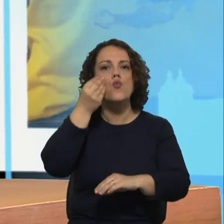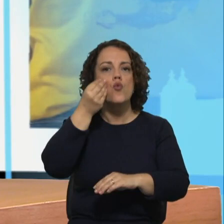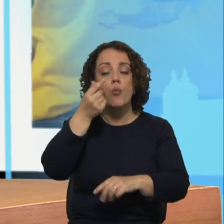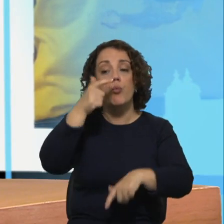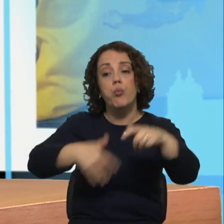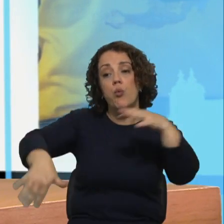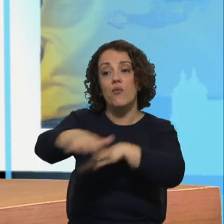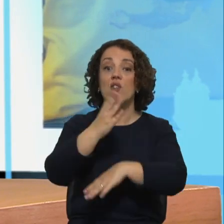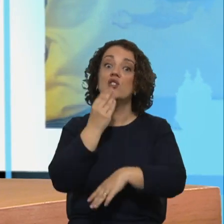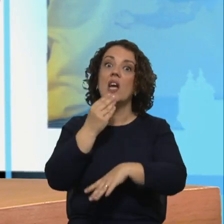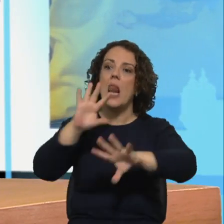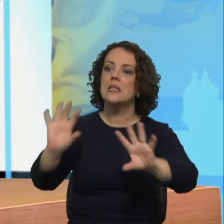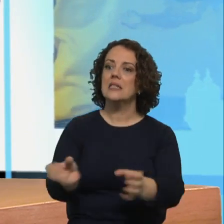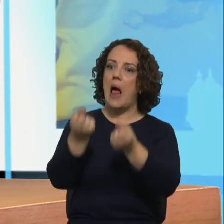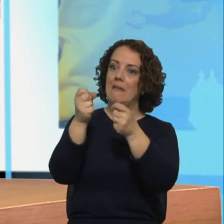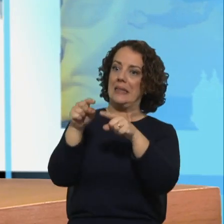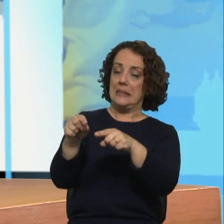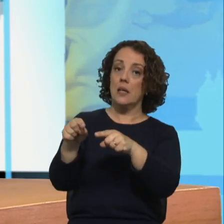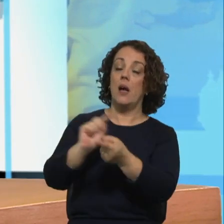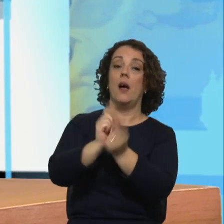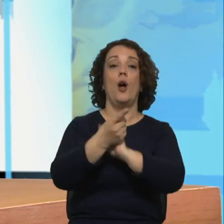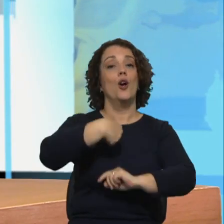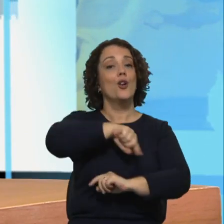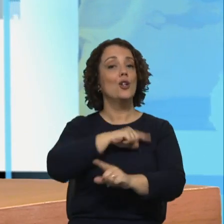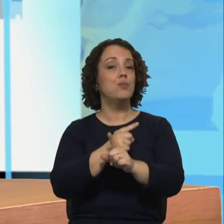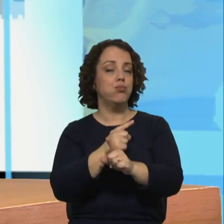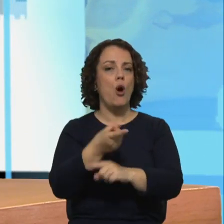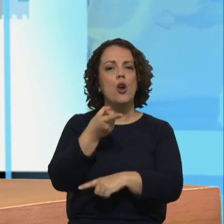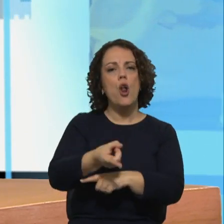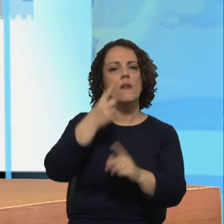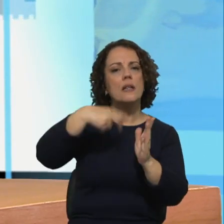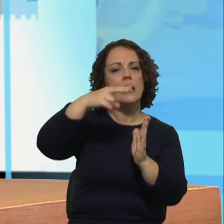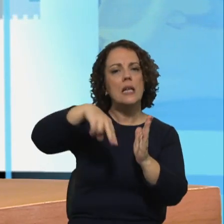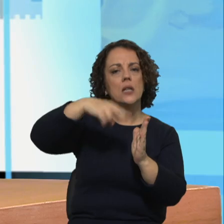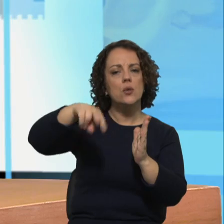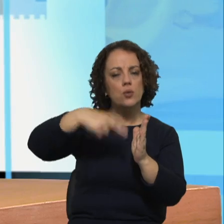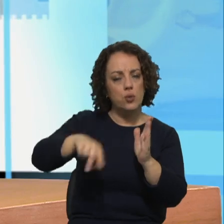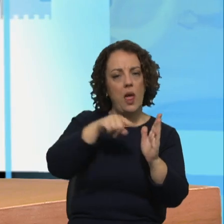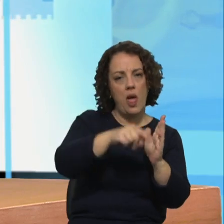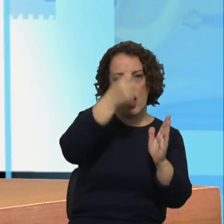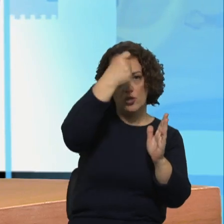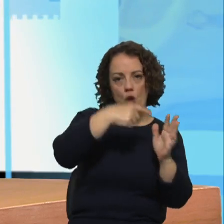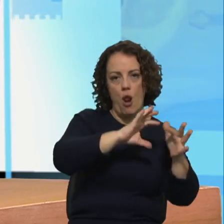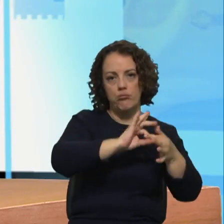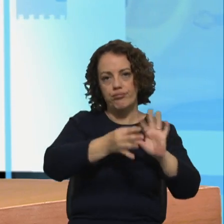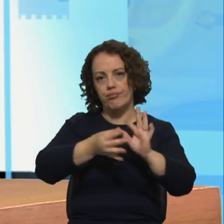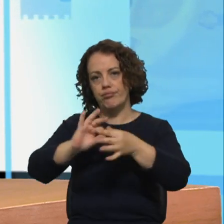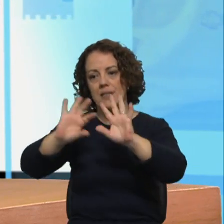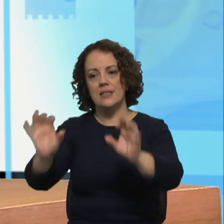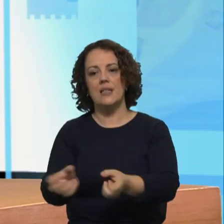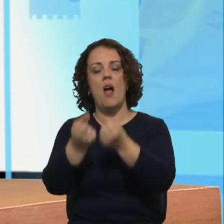Israel. Agora também, nós, ao longo de 9 leituras, proclamamos a história da salvação e o que ela aconteceu